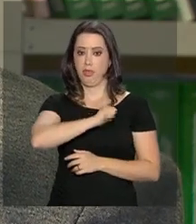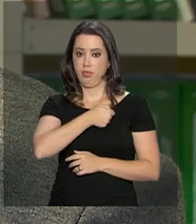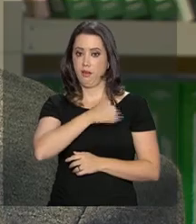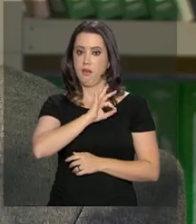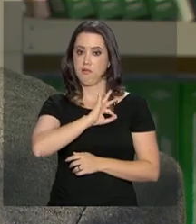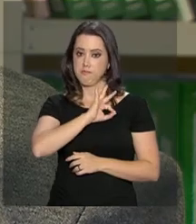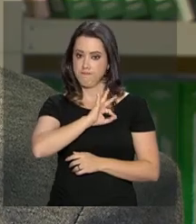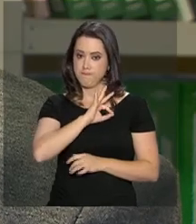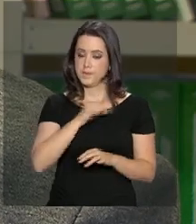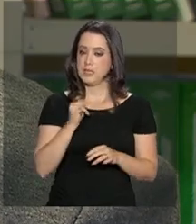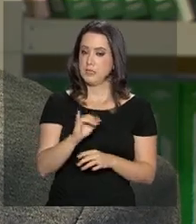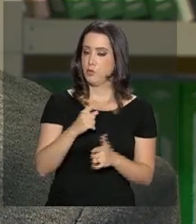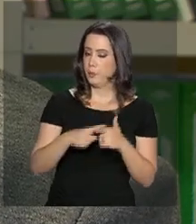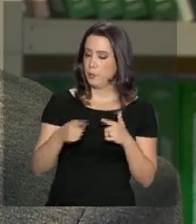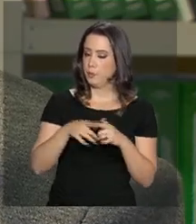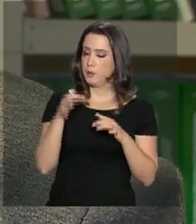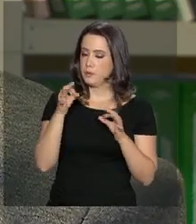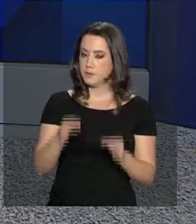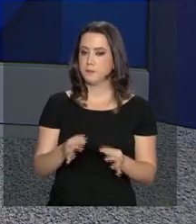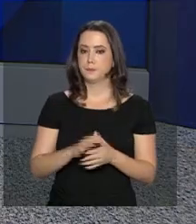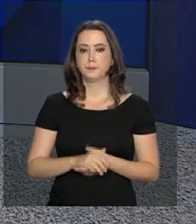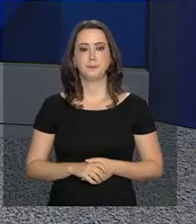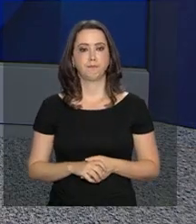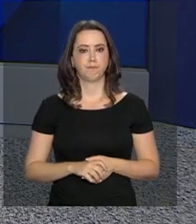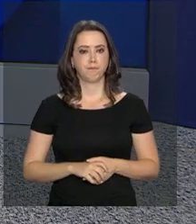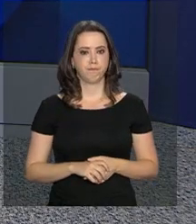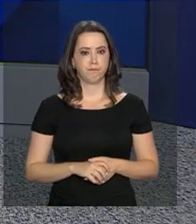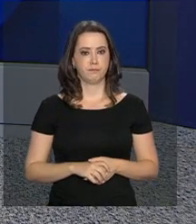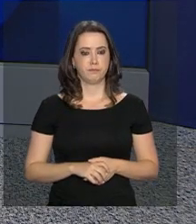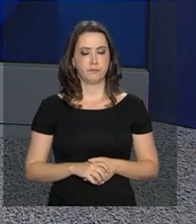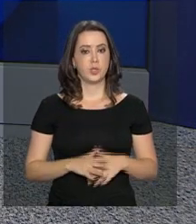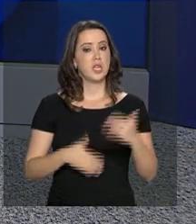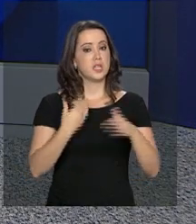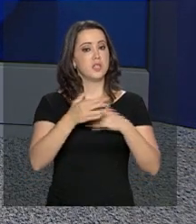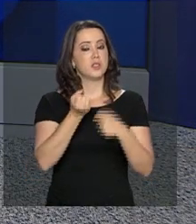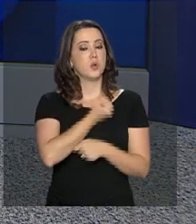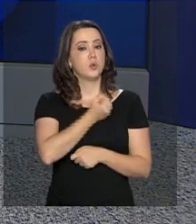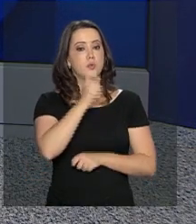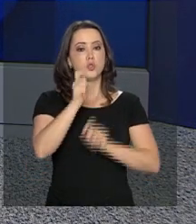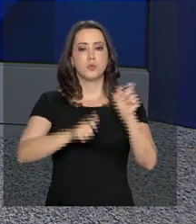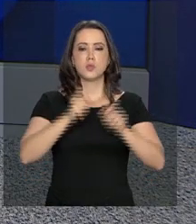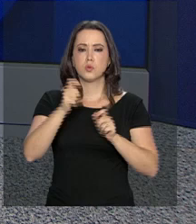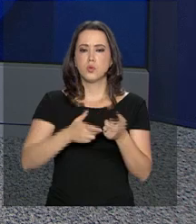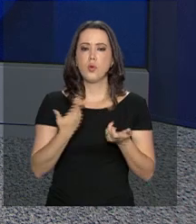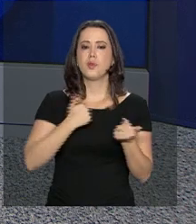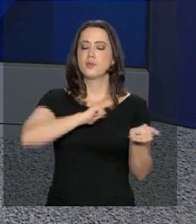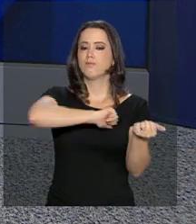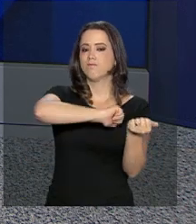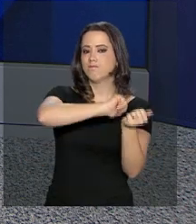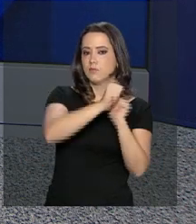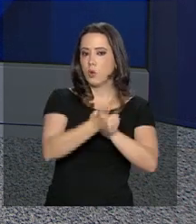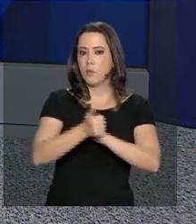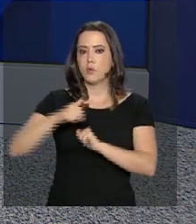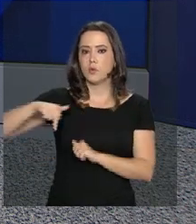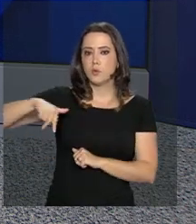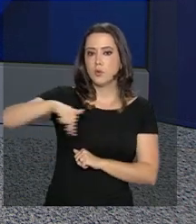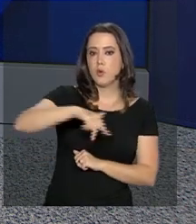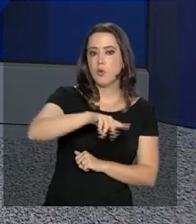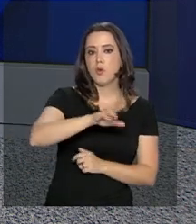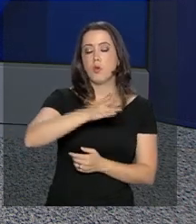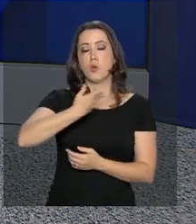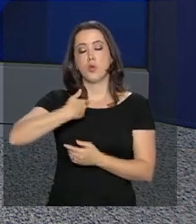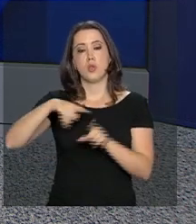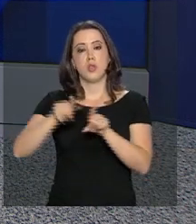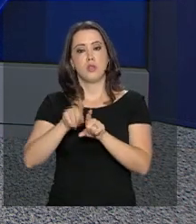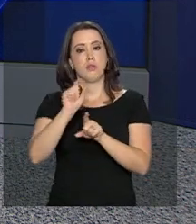polícia, caso haja um dano efetivo a ele. Cresceu o número de brasileiros que praticam esportes como corrida